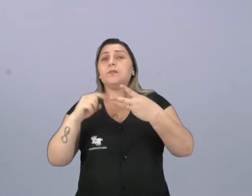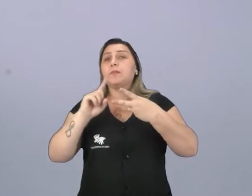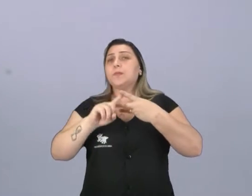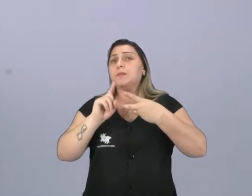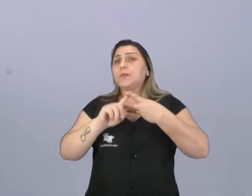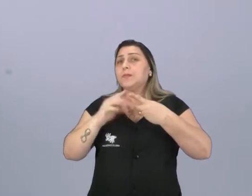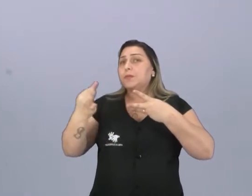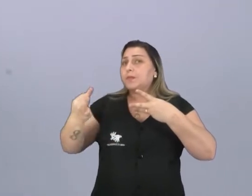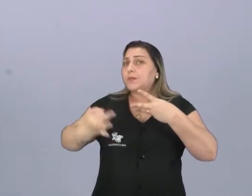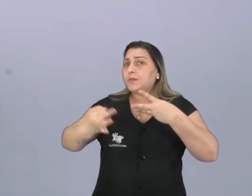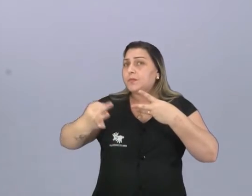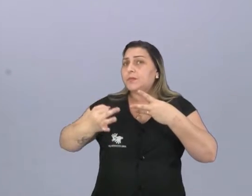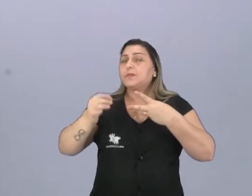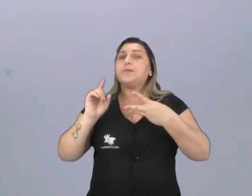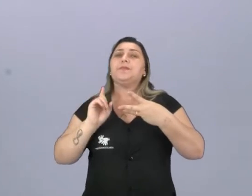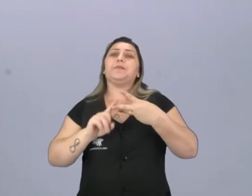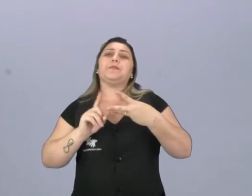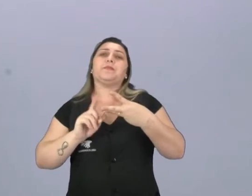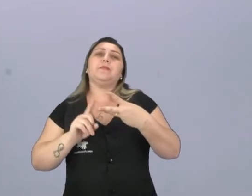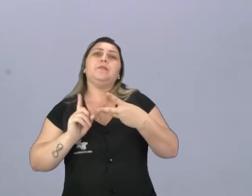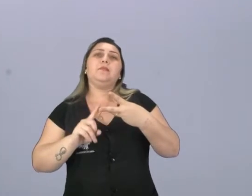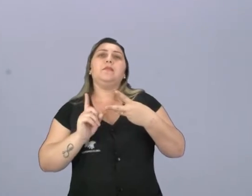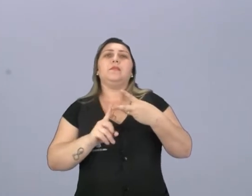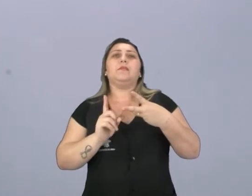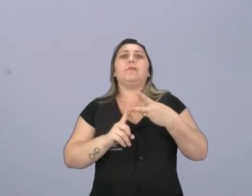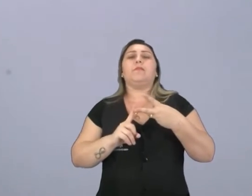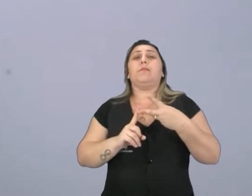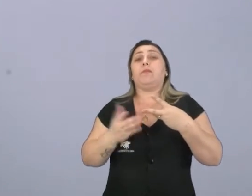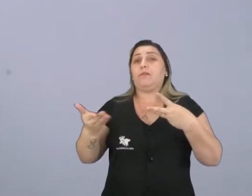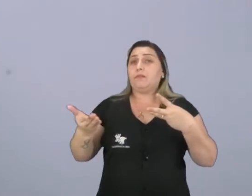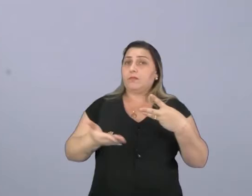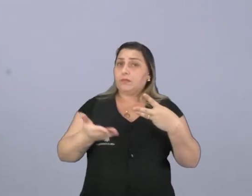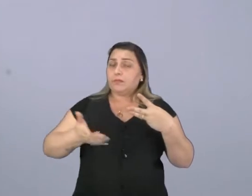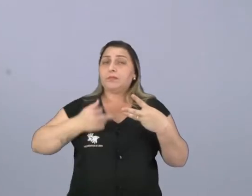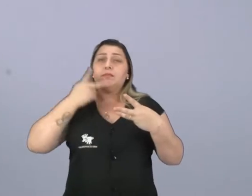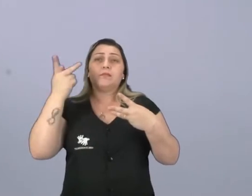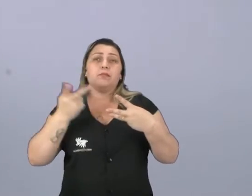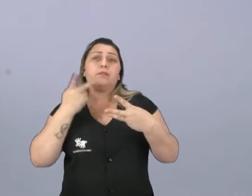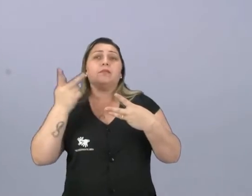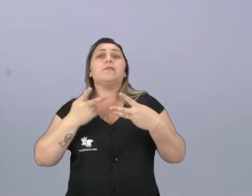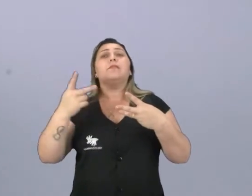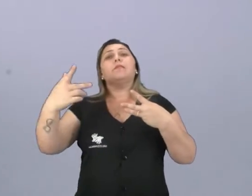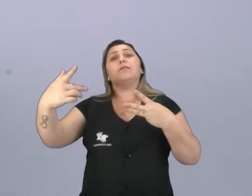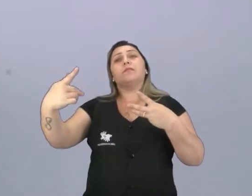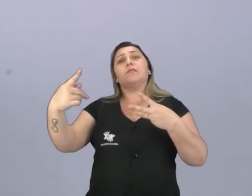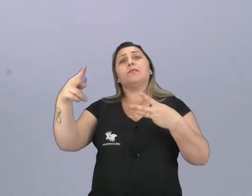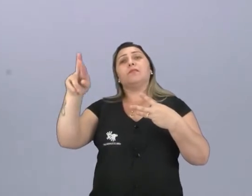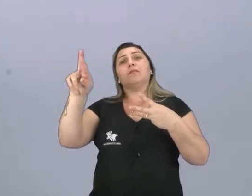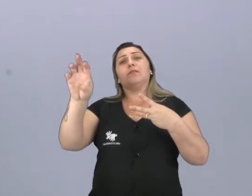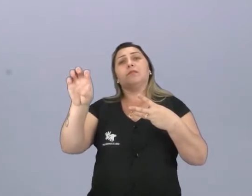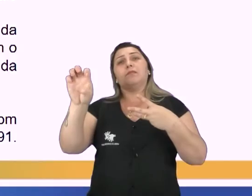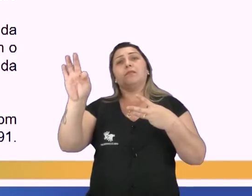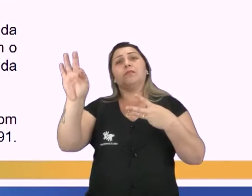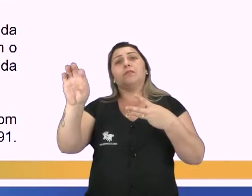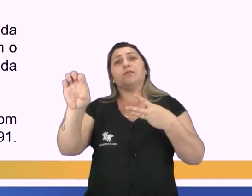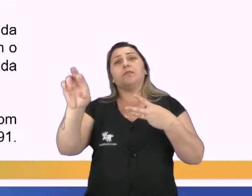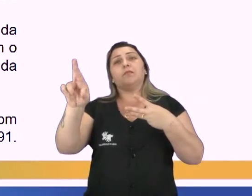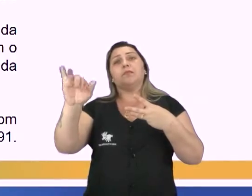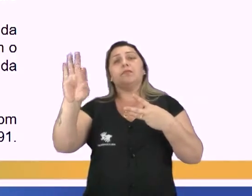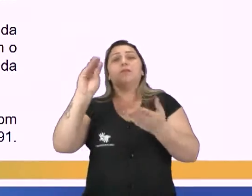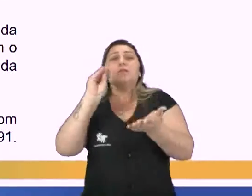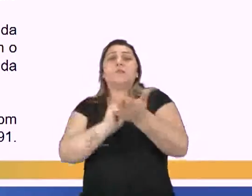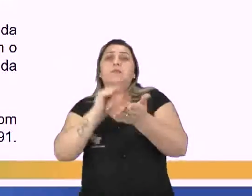o pretérito perfeito, ações concluídas. Agora vamos falar sobre o pretérito imperfeito.